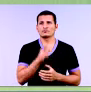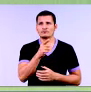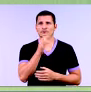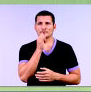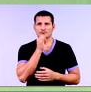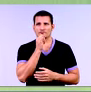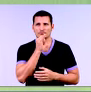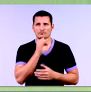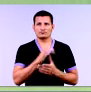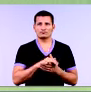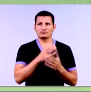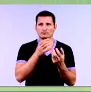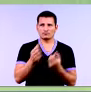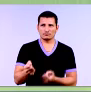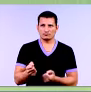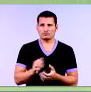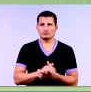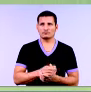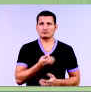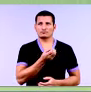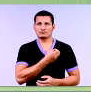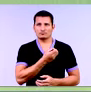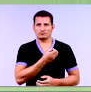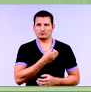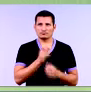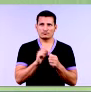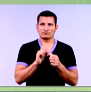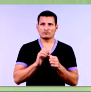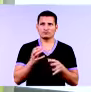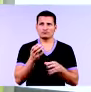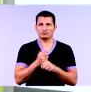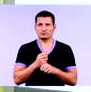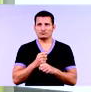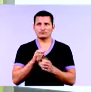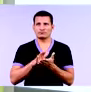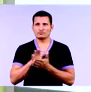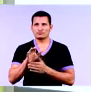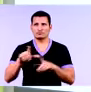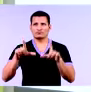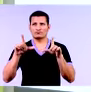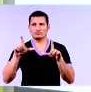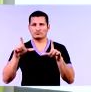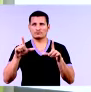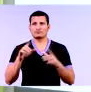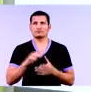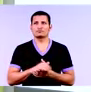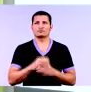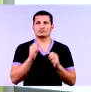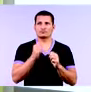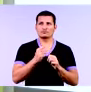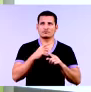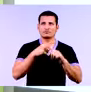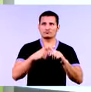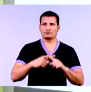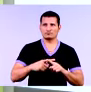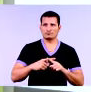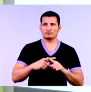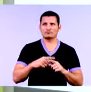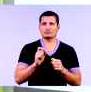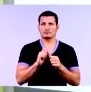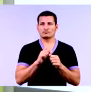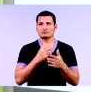exemplo, receber um número e fazer um cálculo e imprimir esse cálculo. Poderia multiplicar, fazer qualquer